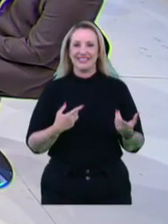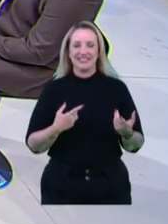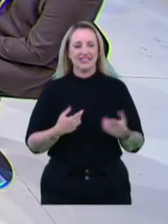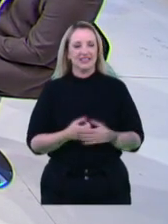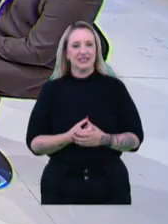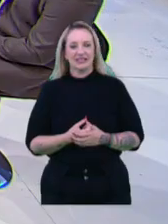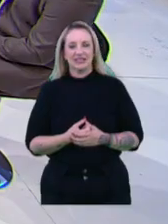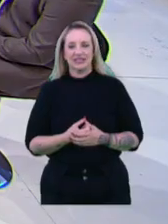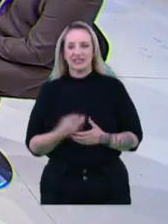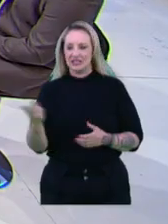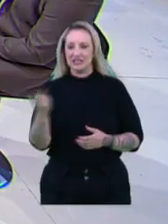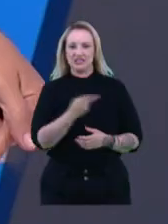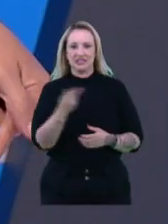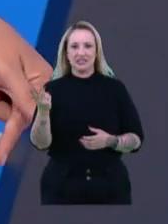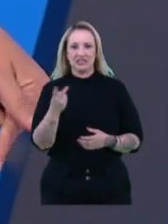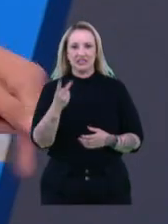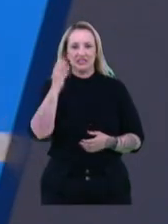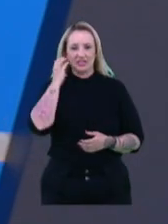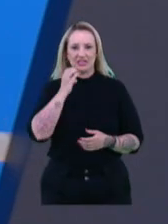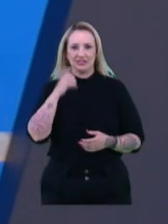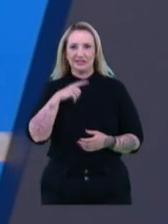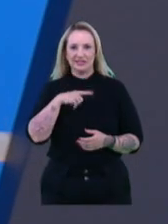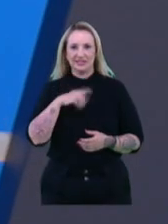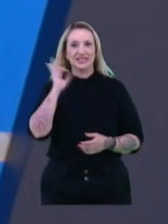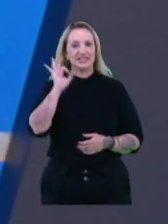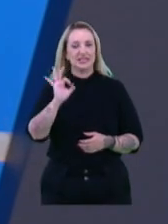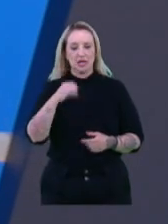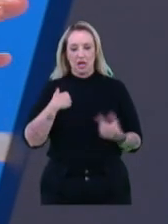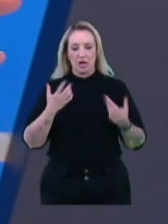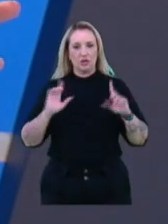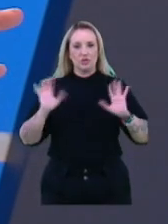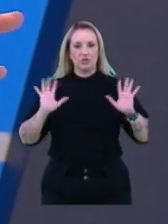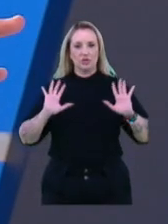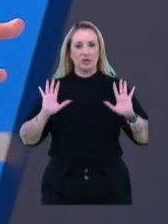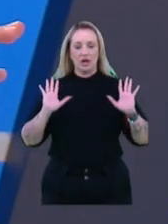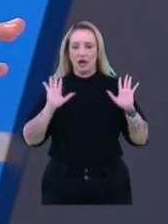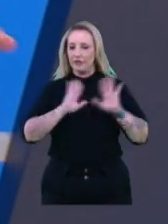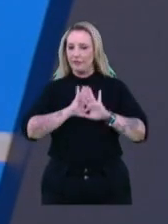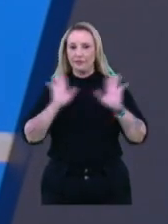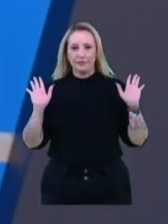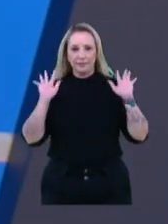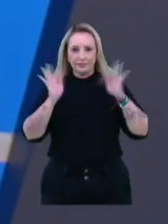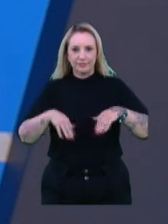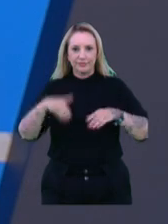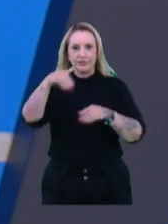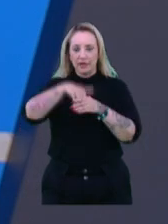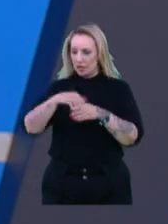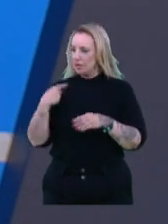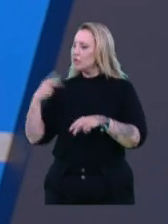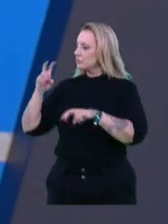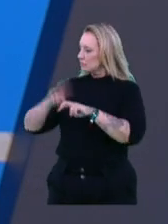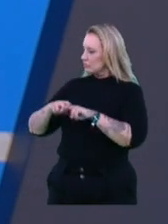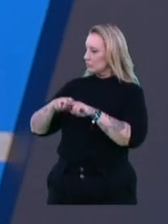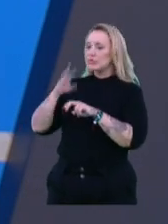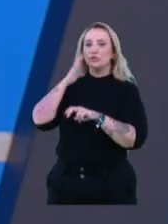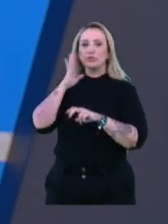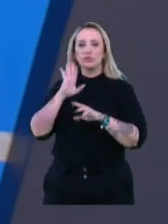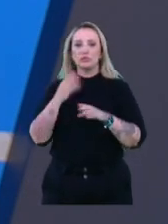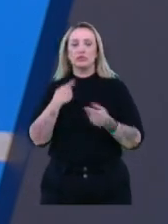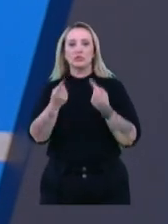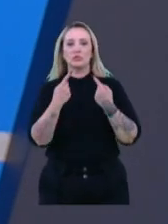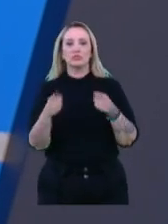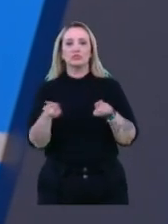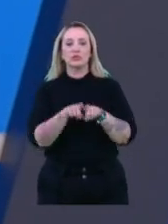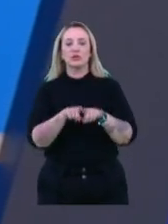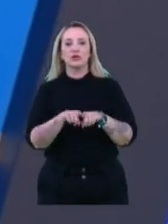relação entre entes que o Ricardo Nunes tem pode ter certeza que eu não vou ter acabou a eleição eu vou sentar com Tarcísio para dialogar parcerias